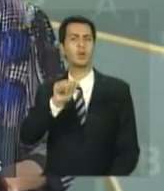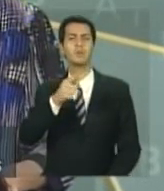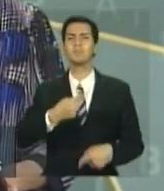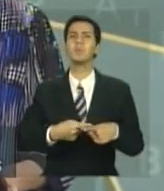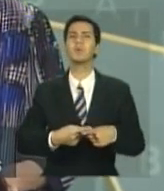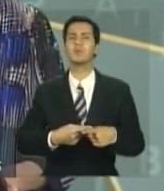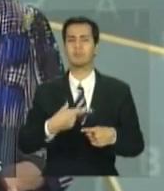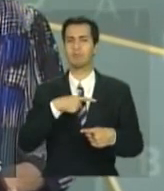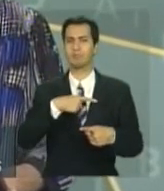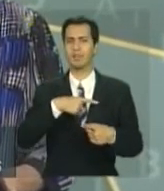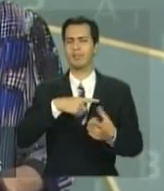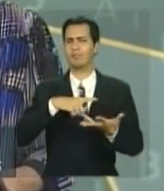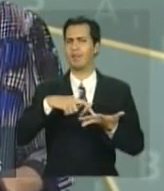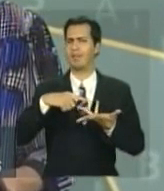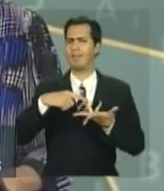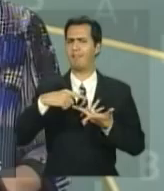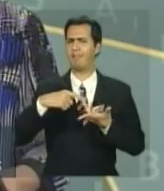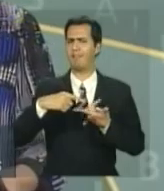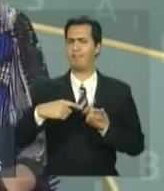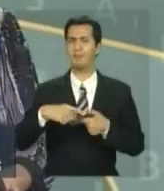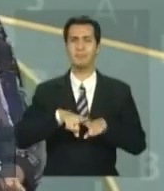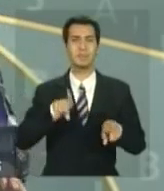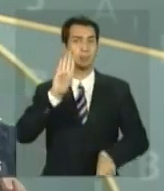pelo conjunto da obra.